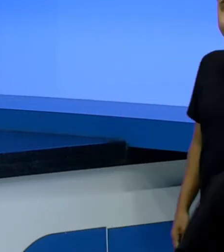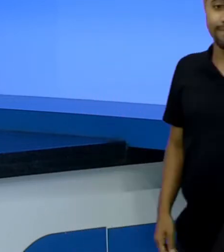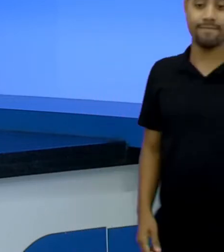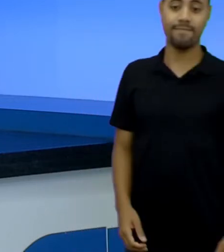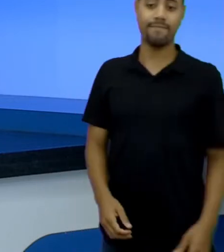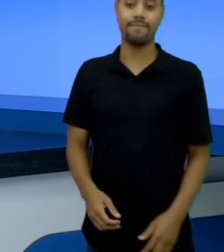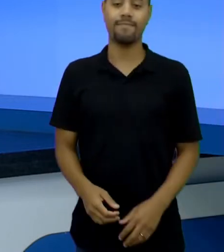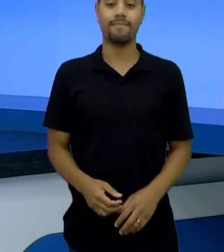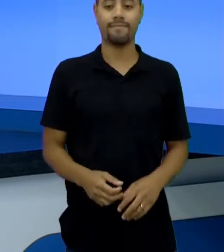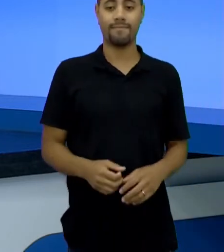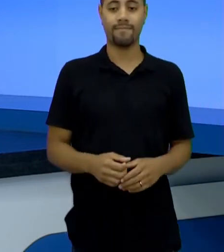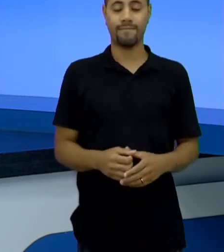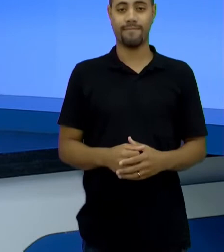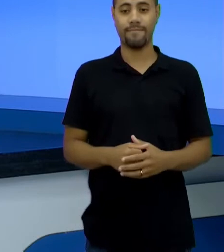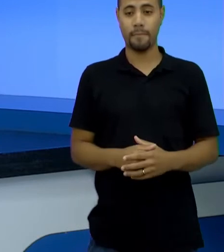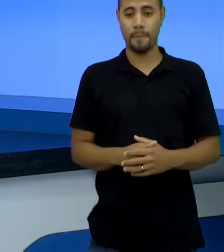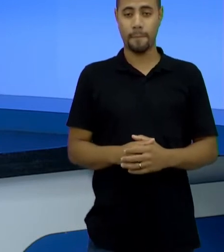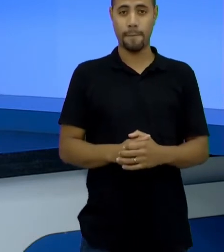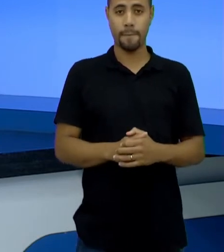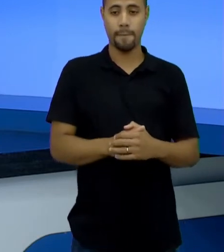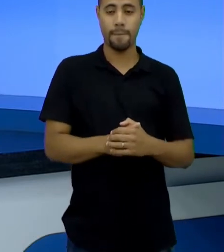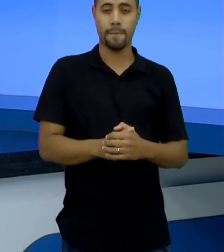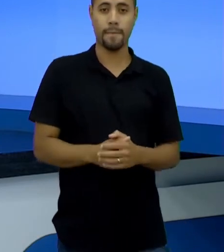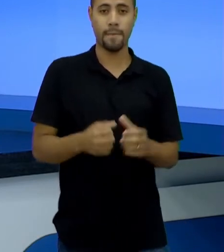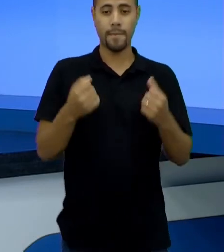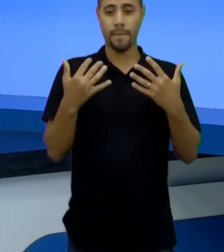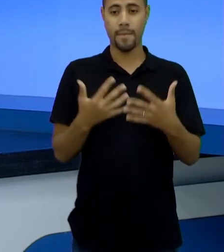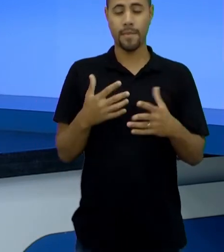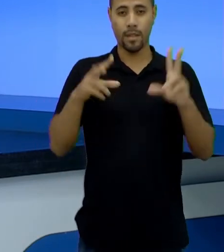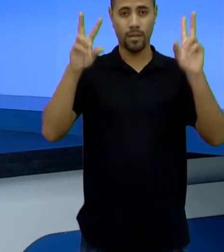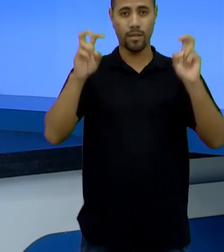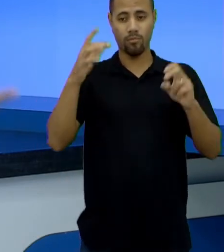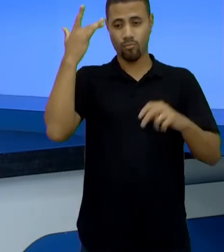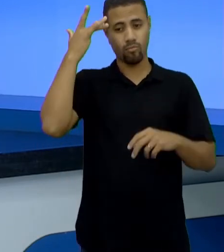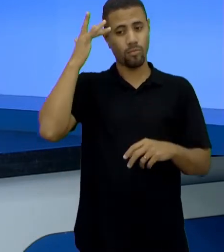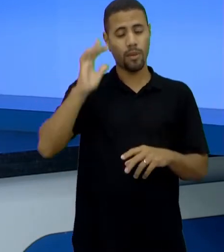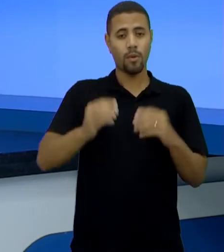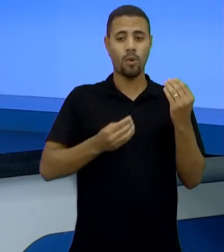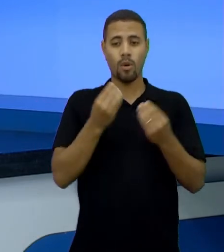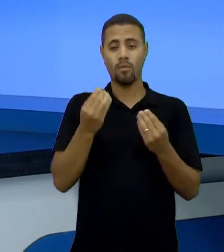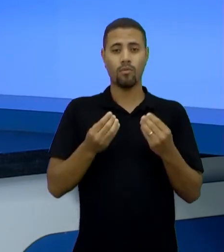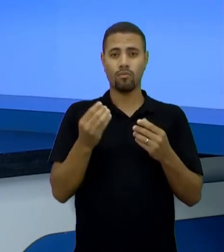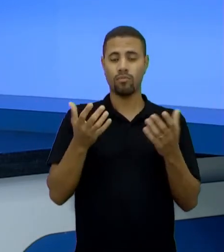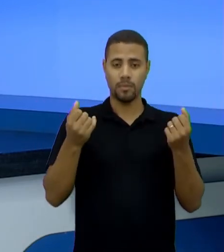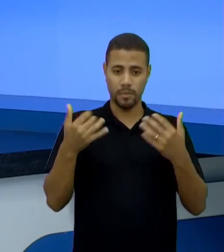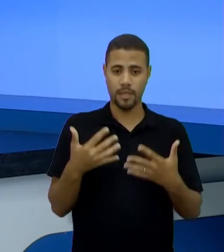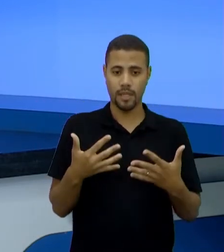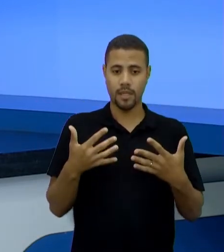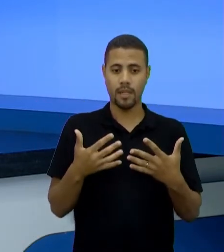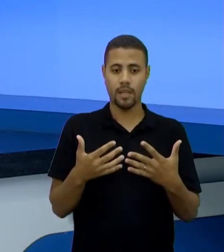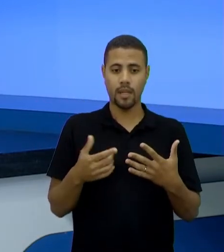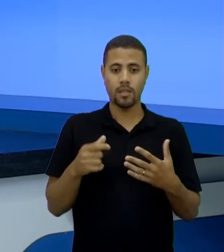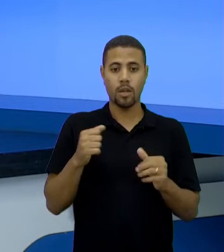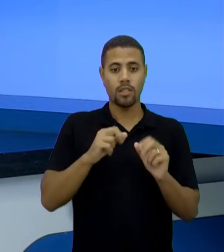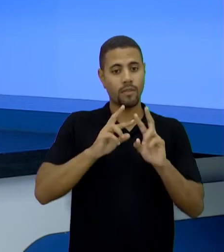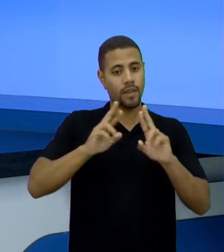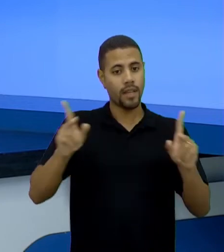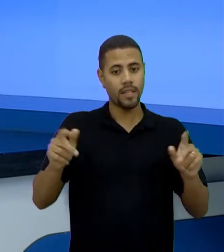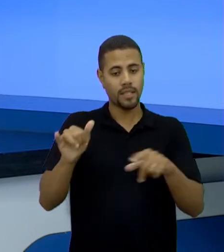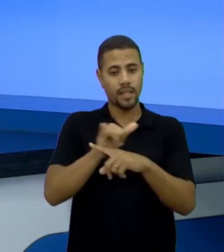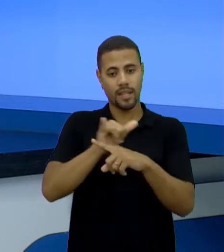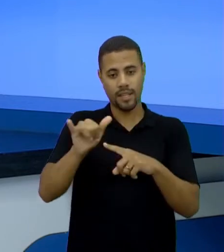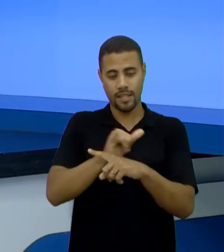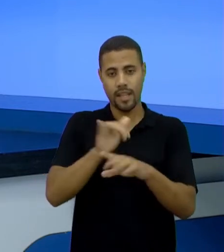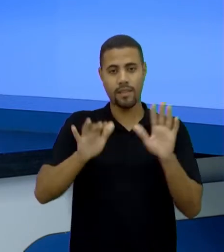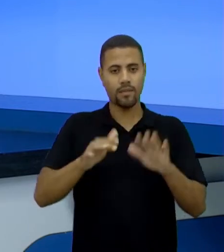você pode subentender que foi um desvio, mas não foi. Ele vai voltar, ele só está fazendo um caminho diferente. E se